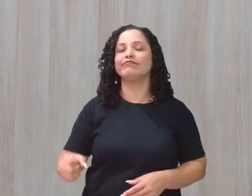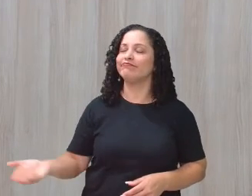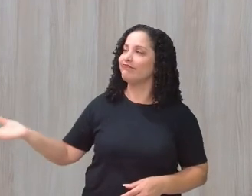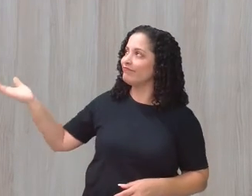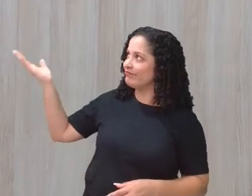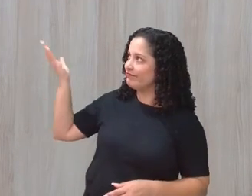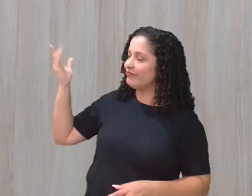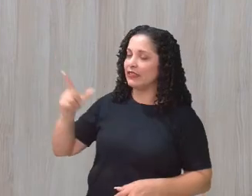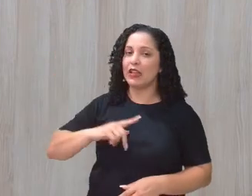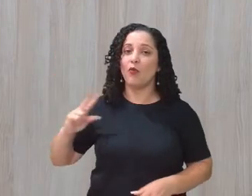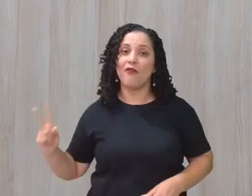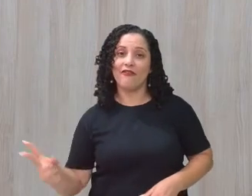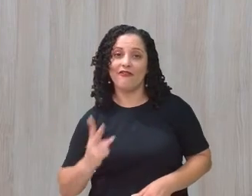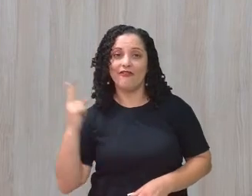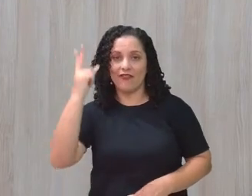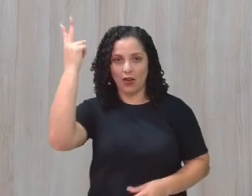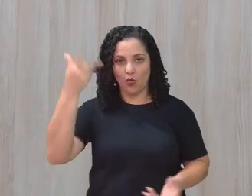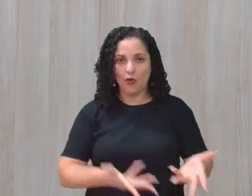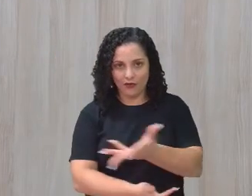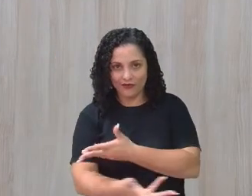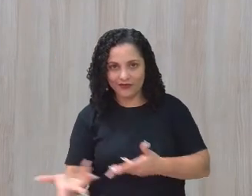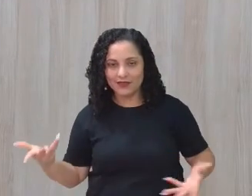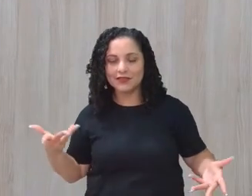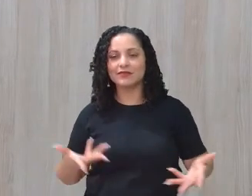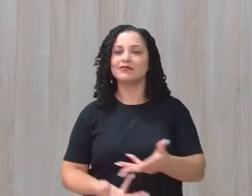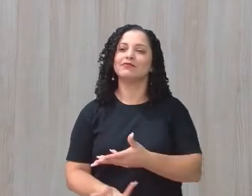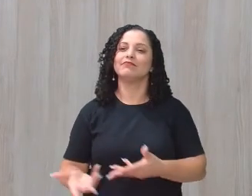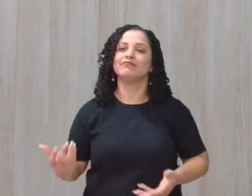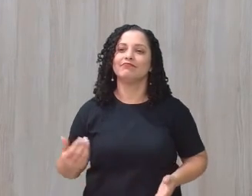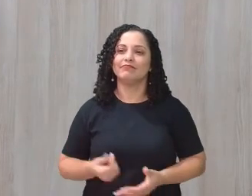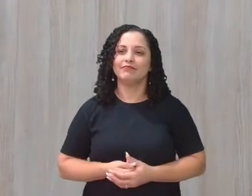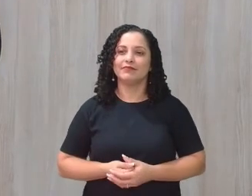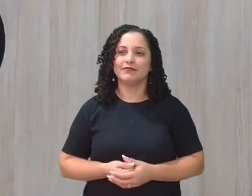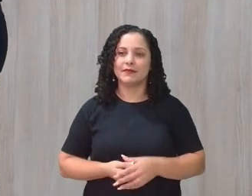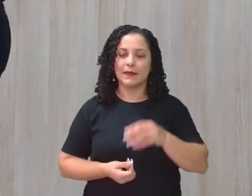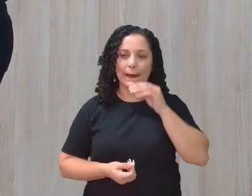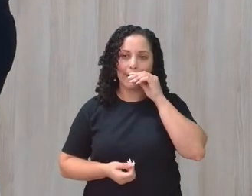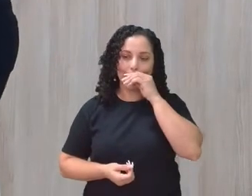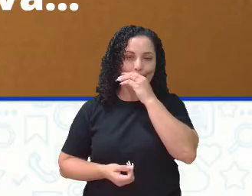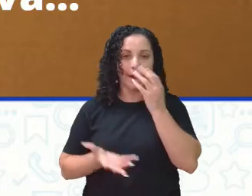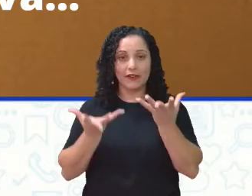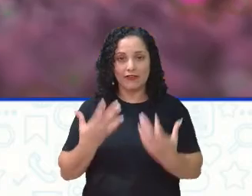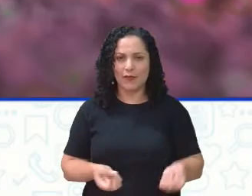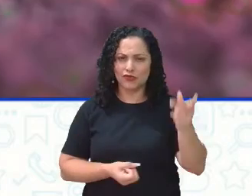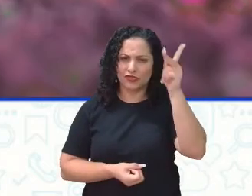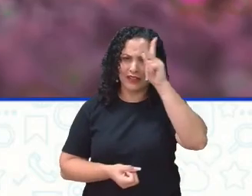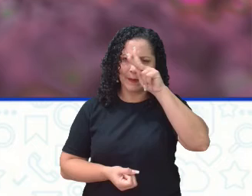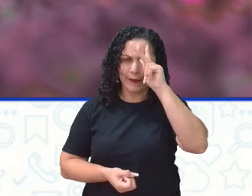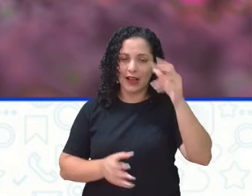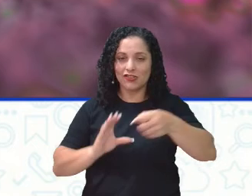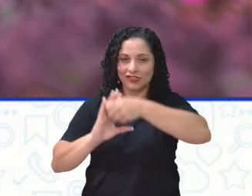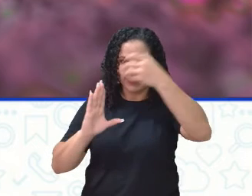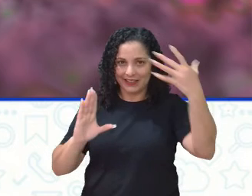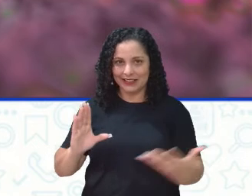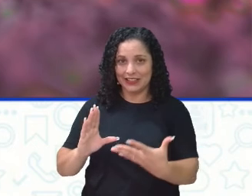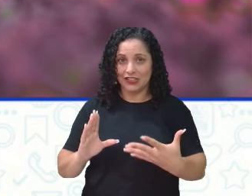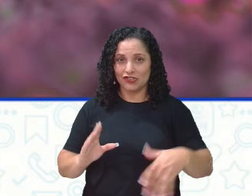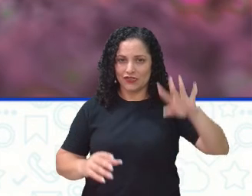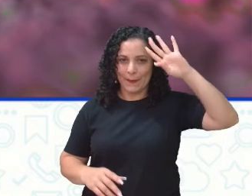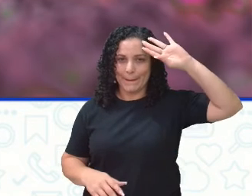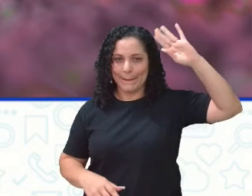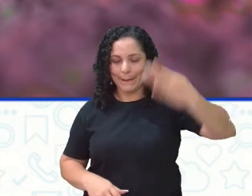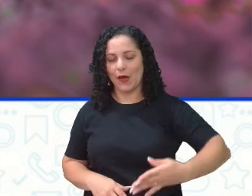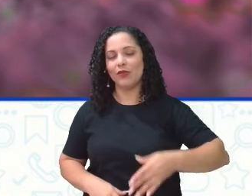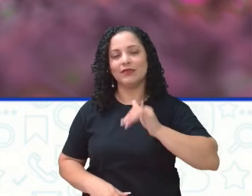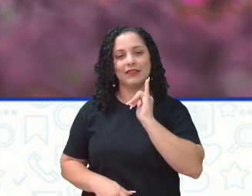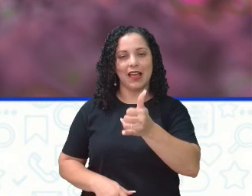tempo, ela tem um valor agregado a ela. É um símbolo. Massa? Vamos lembrar as principais características da narrativa, coisas que